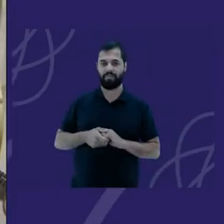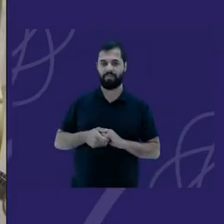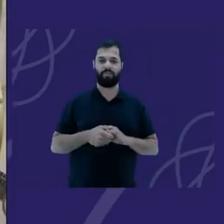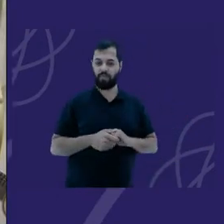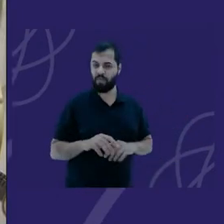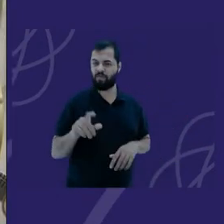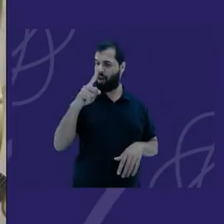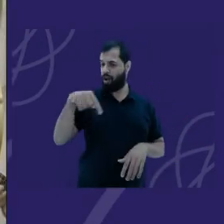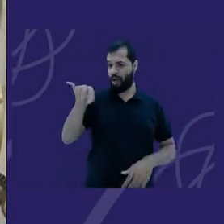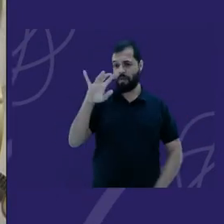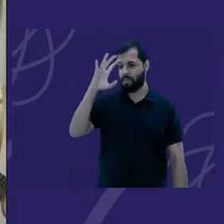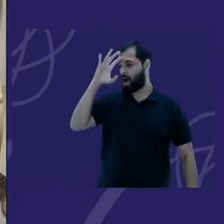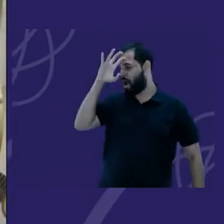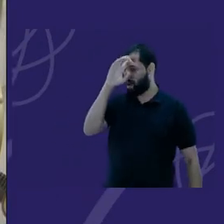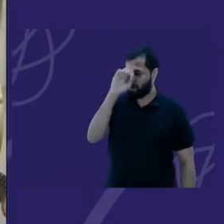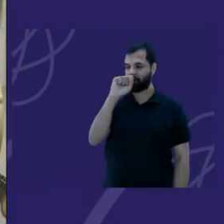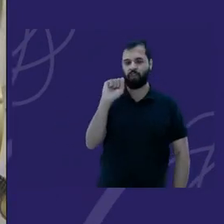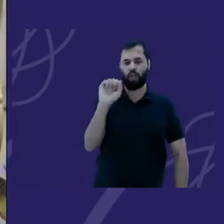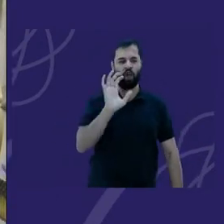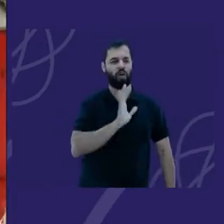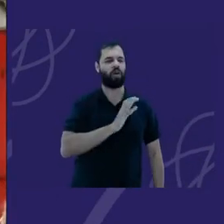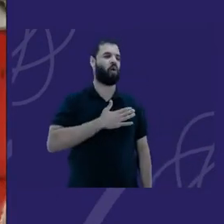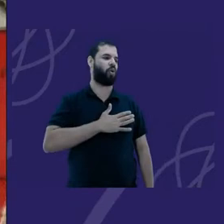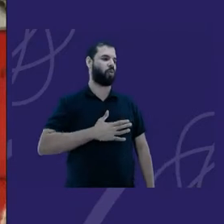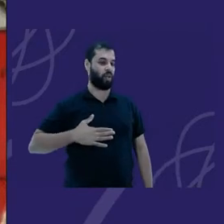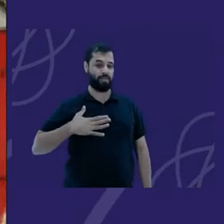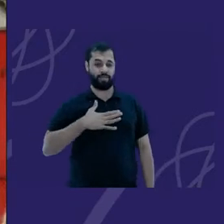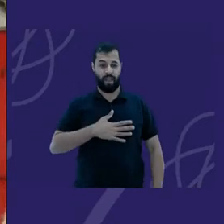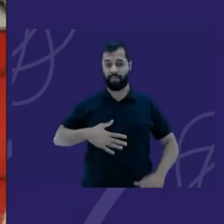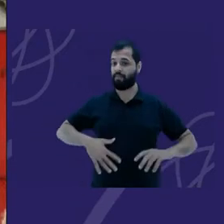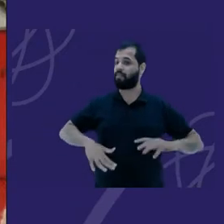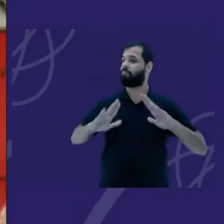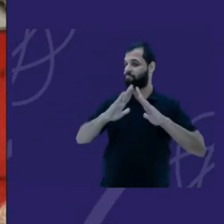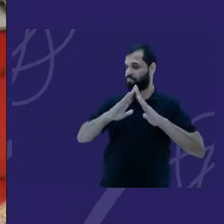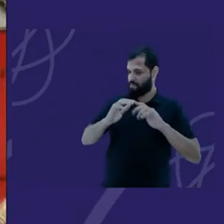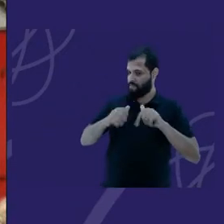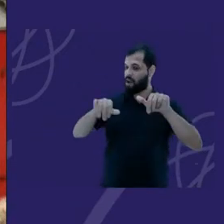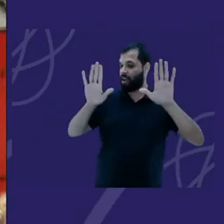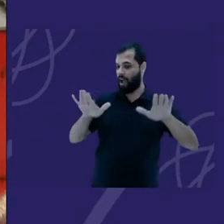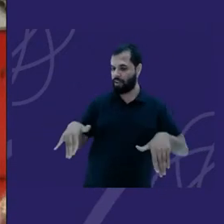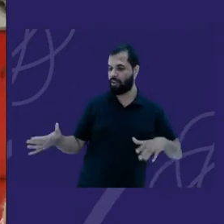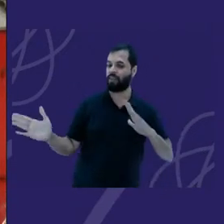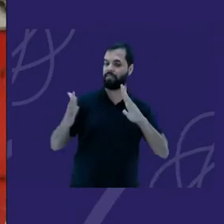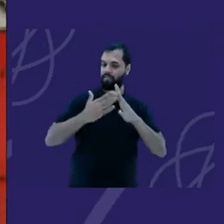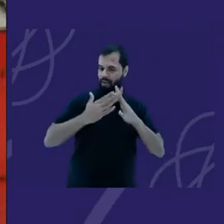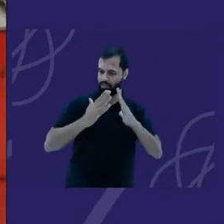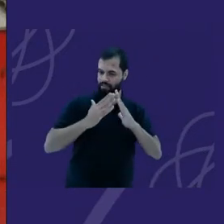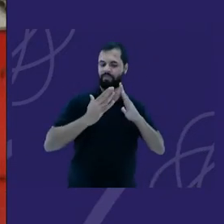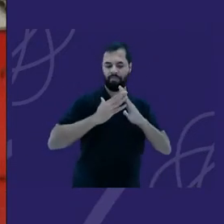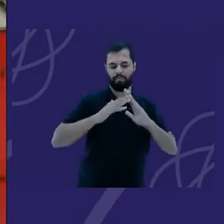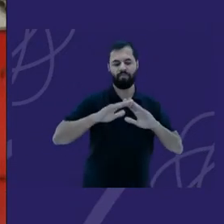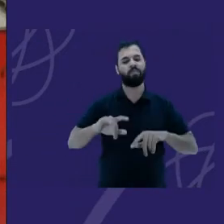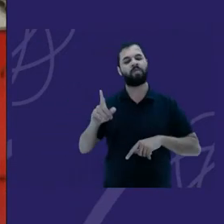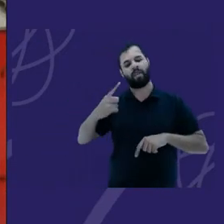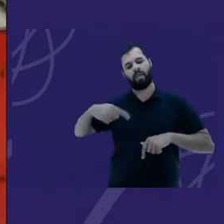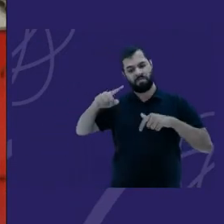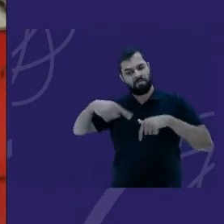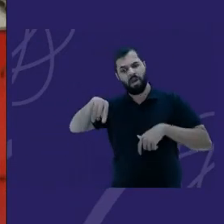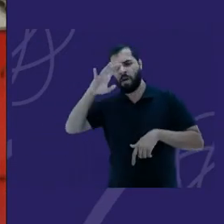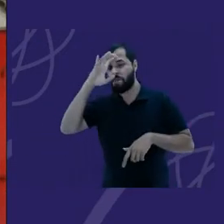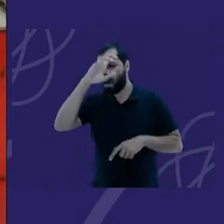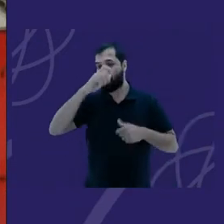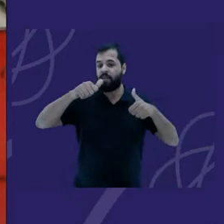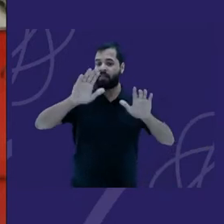Aprendeu a gostar de casa. aprendeu a gostar de